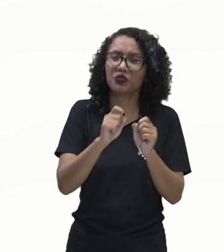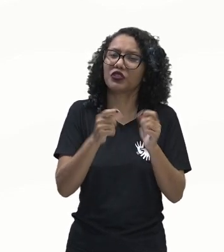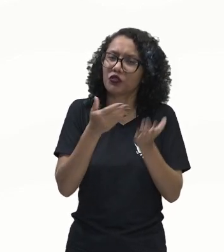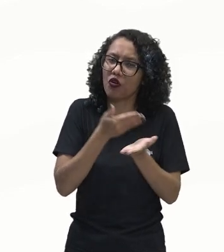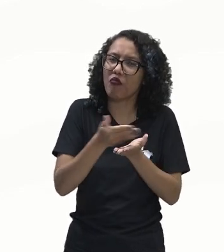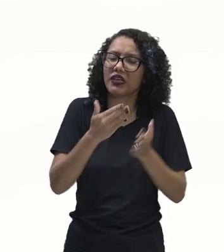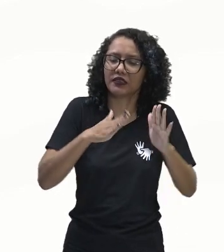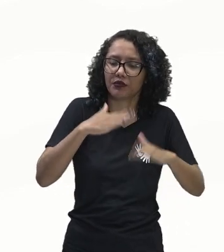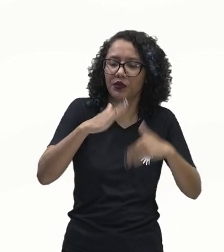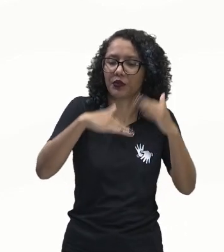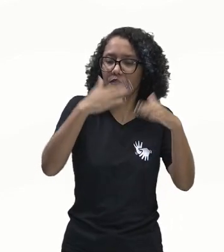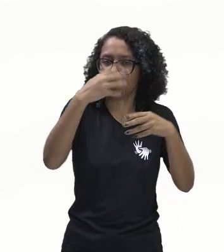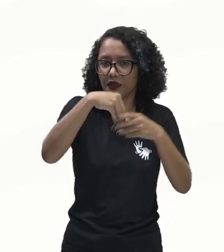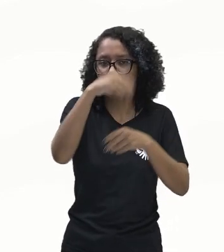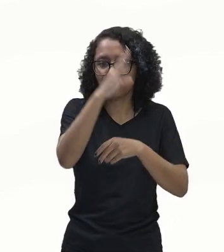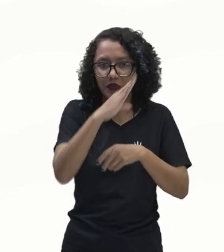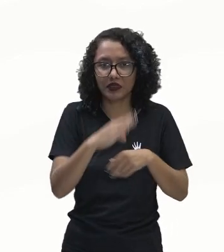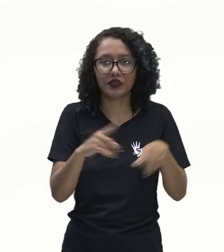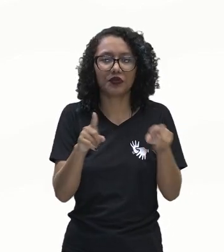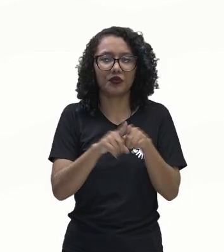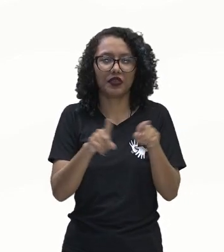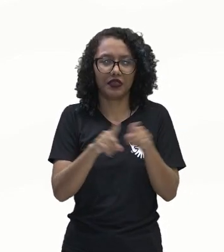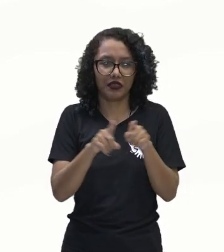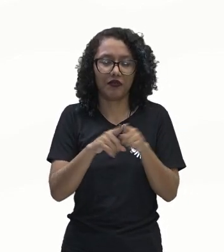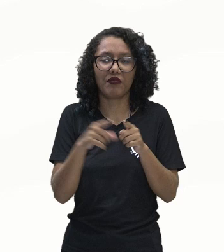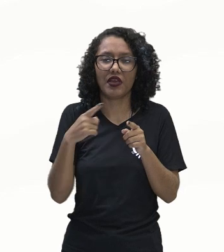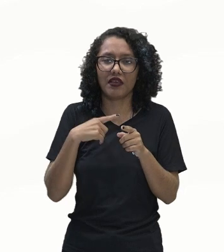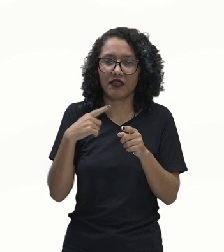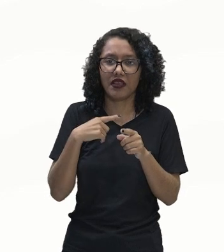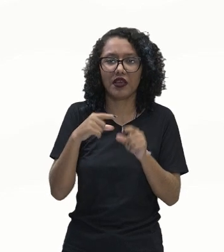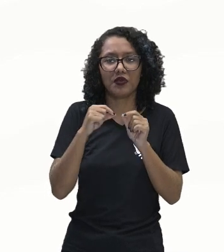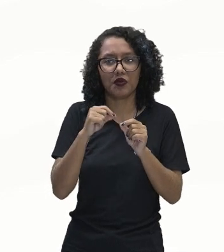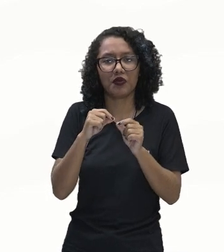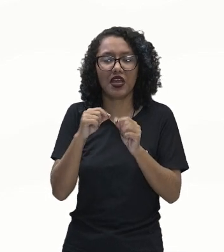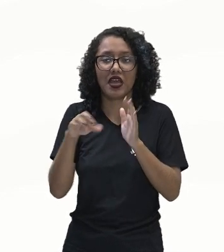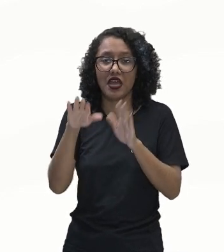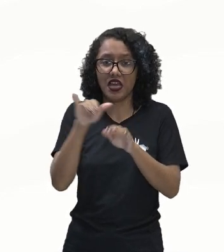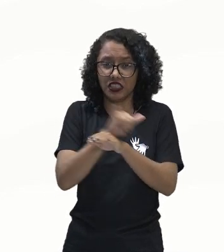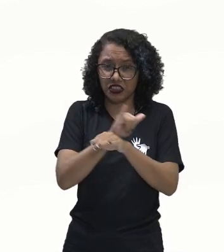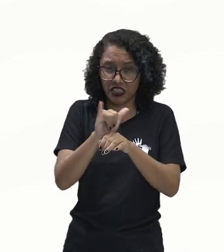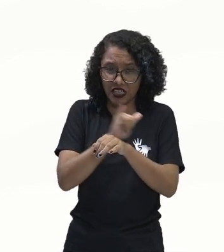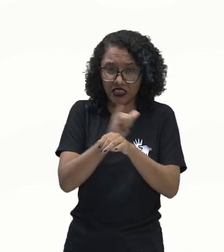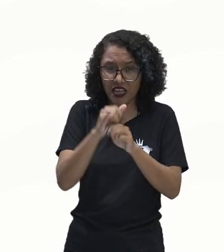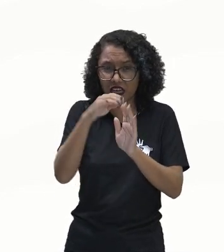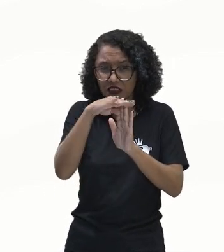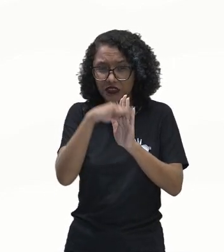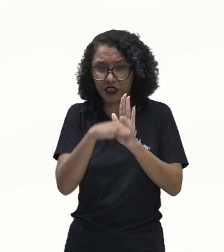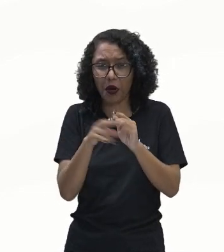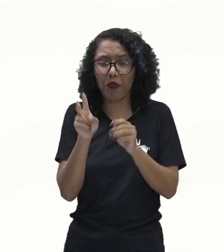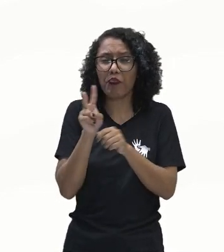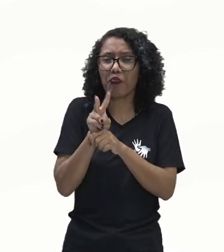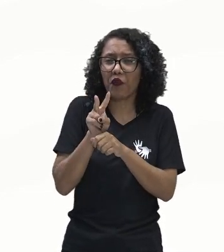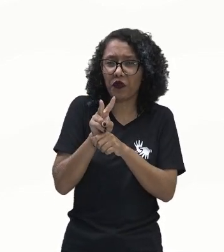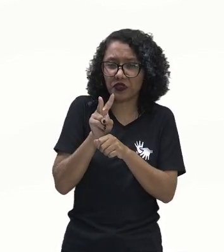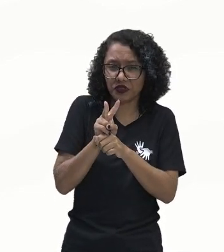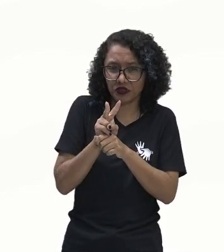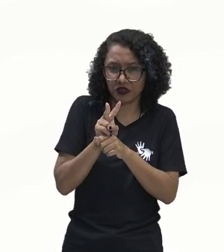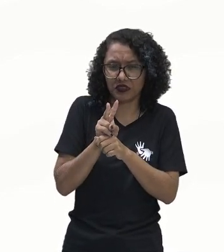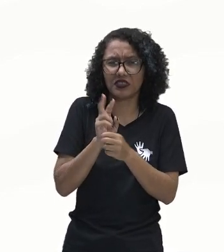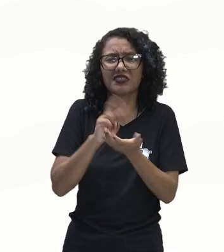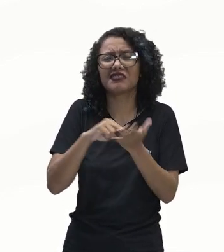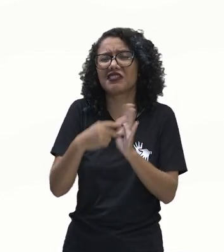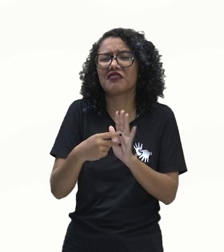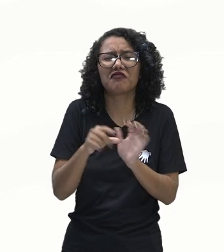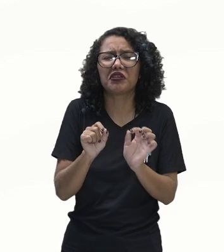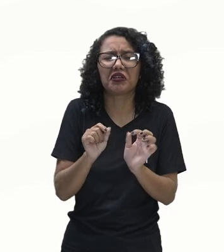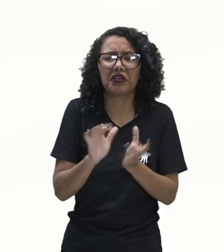Brasil e também a adoção de medidas protecionistas. Quando se fala de medidas protecionistas, a gente está se referindo